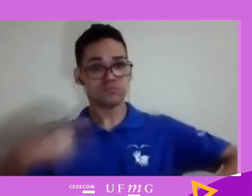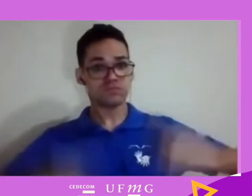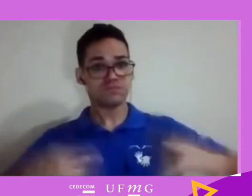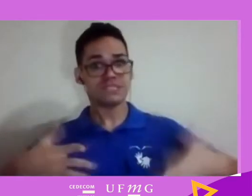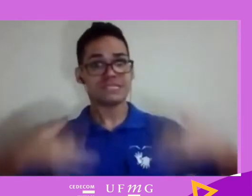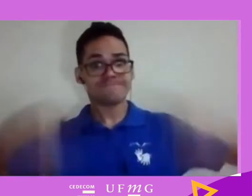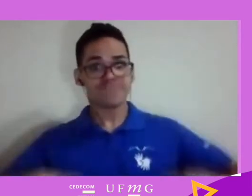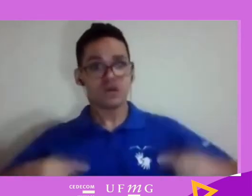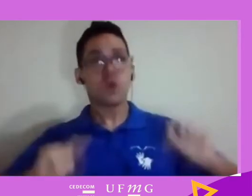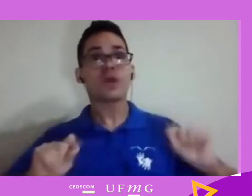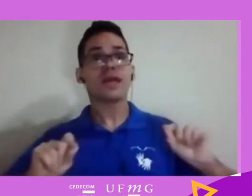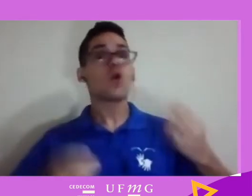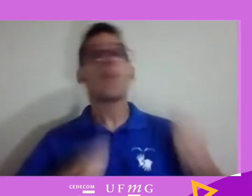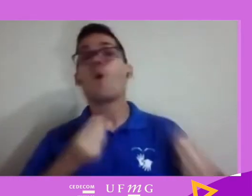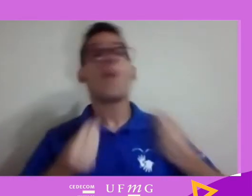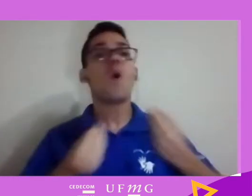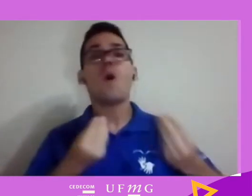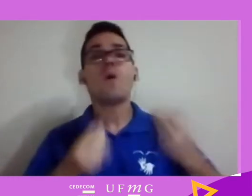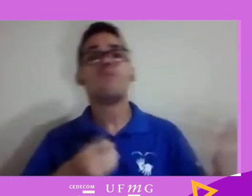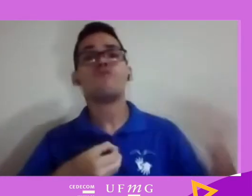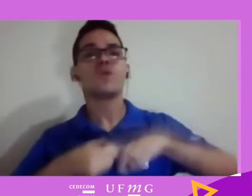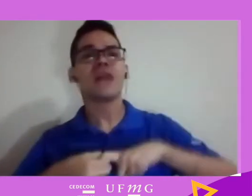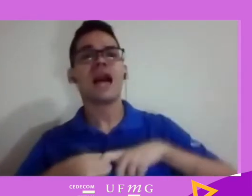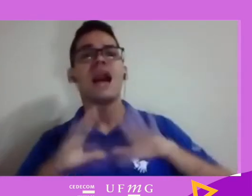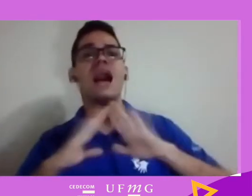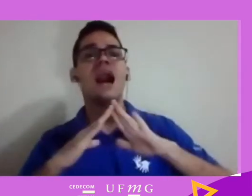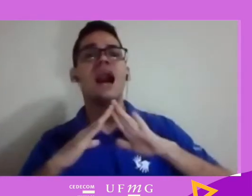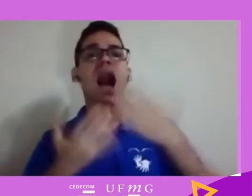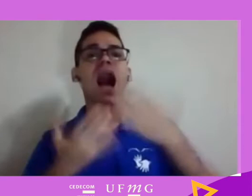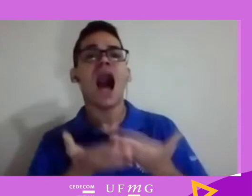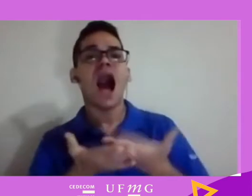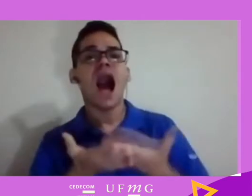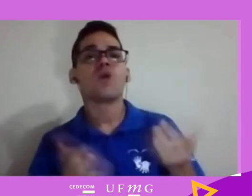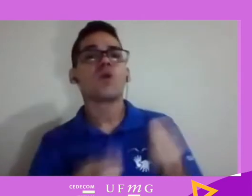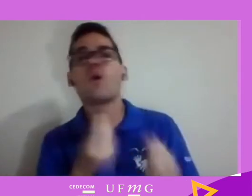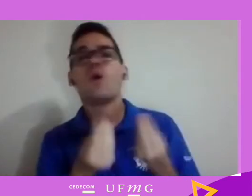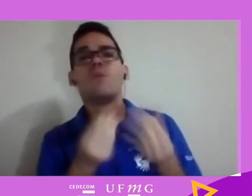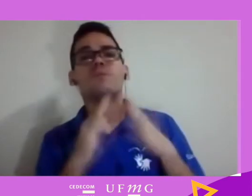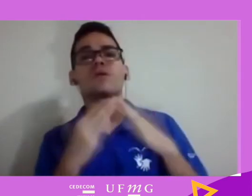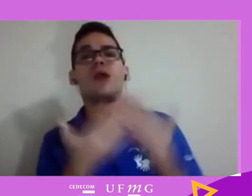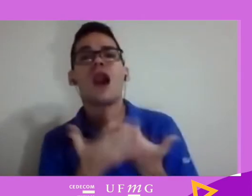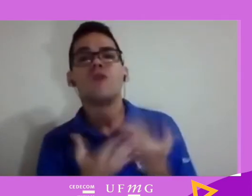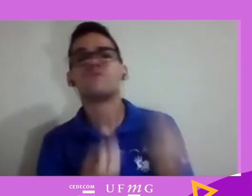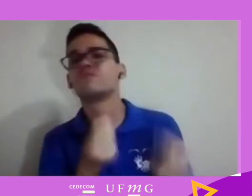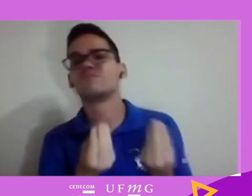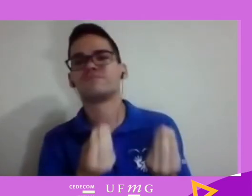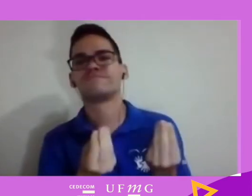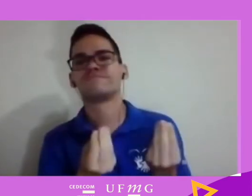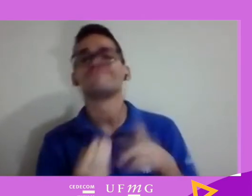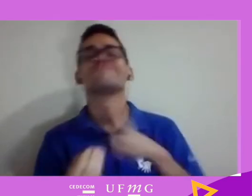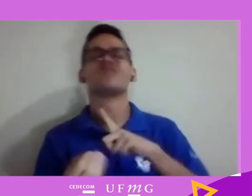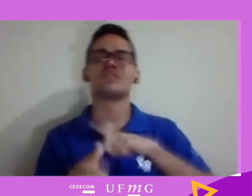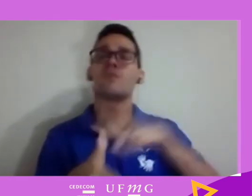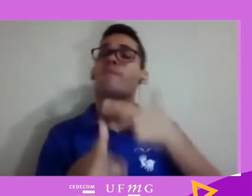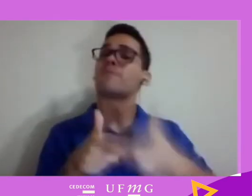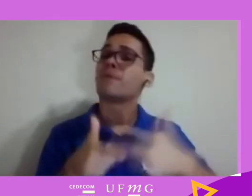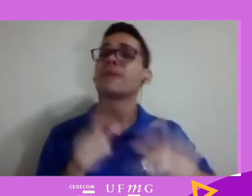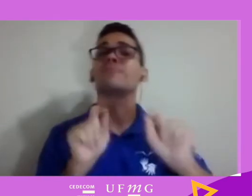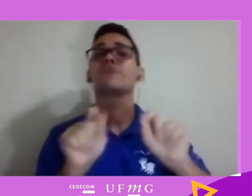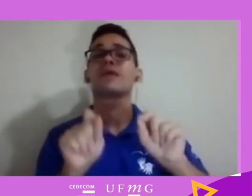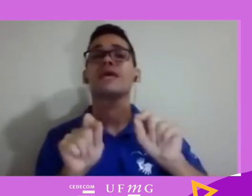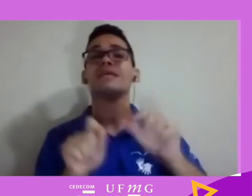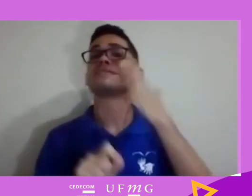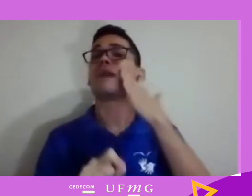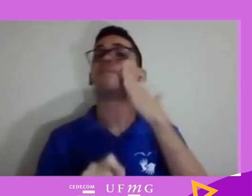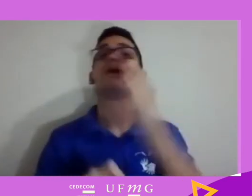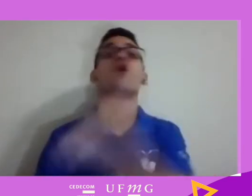Gerais agora, para o retorno das aulas, numa perspectiva semipresencial. Porque qual é a situação de conexão e